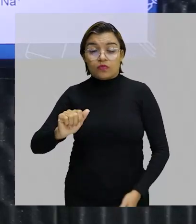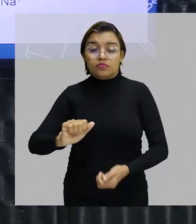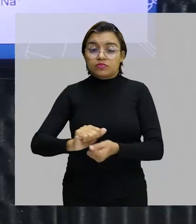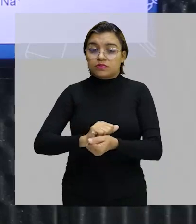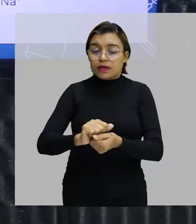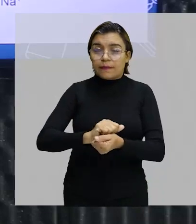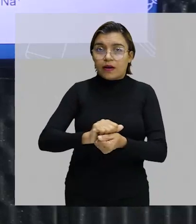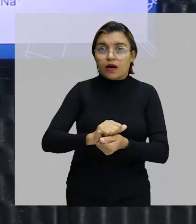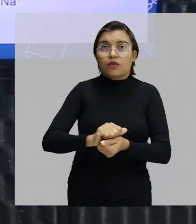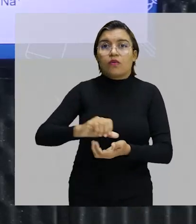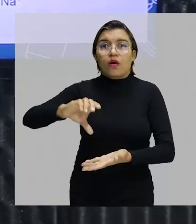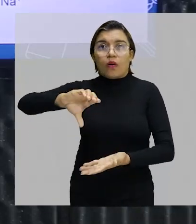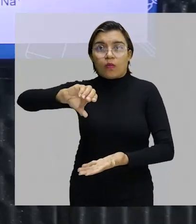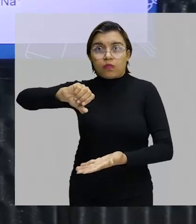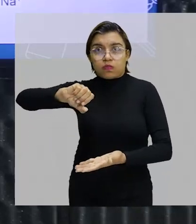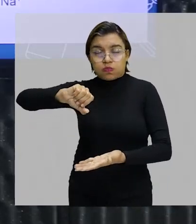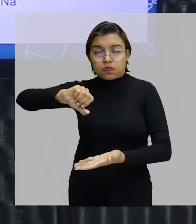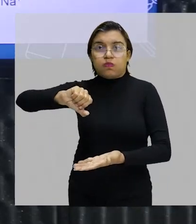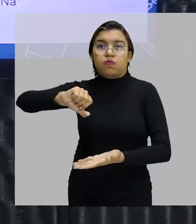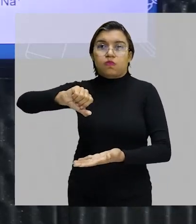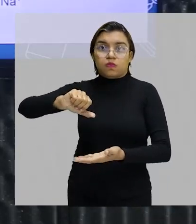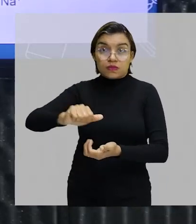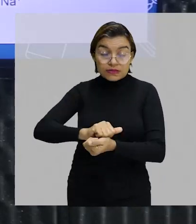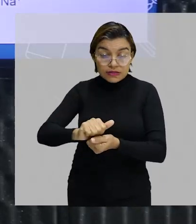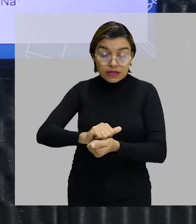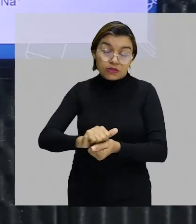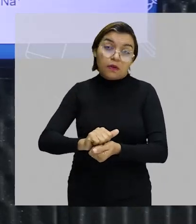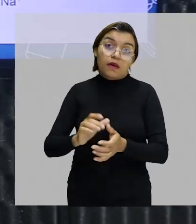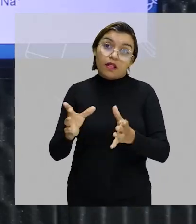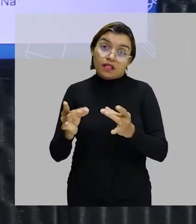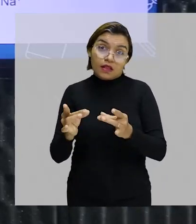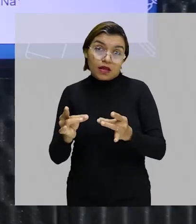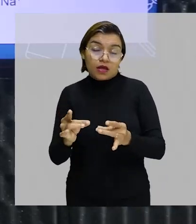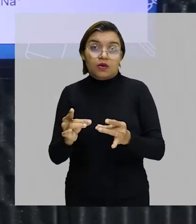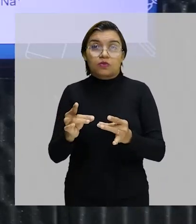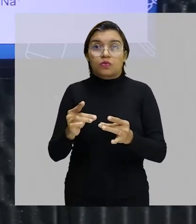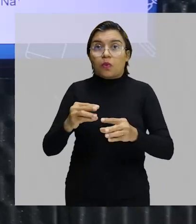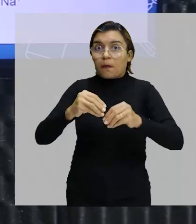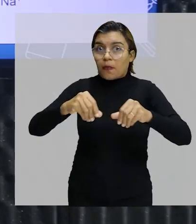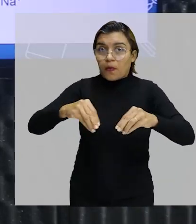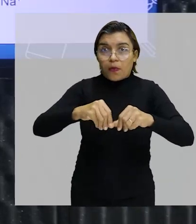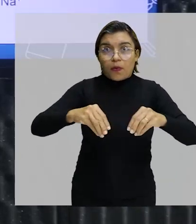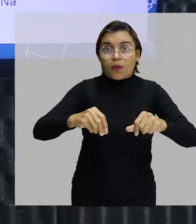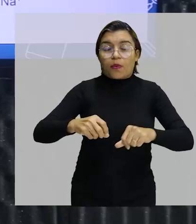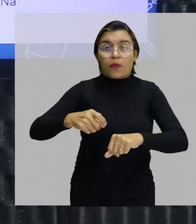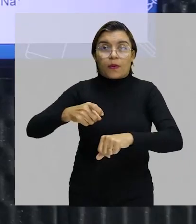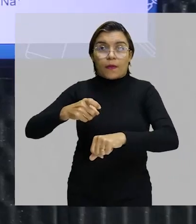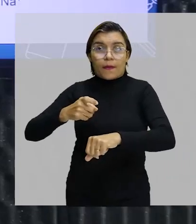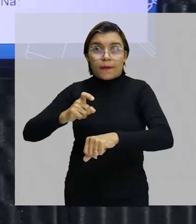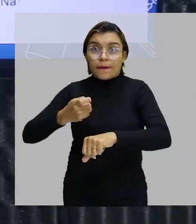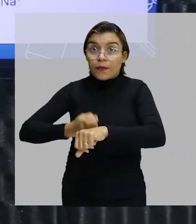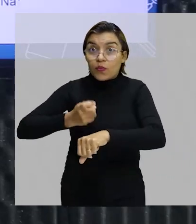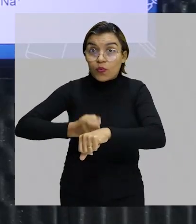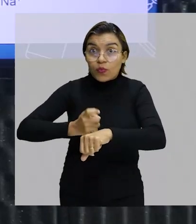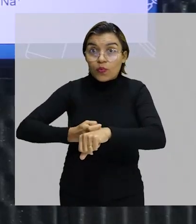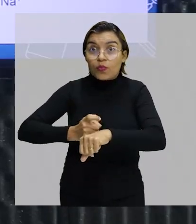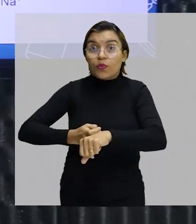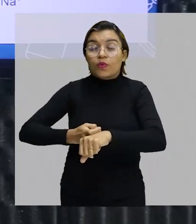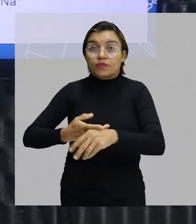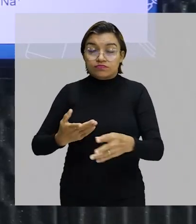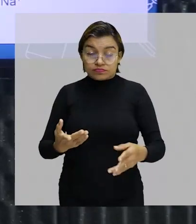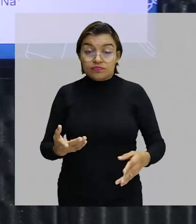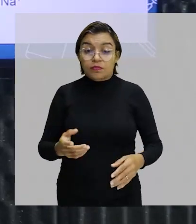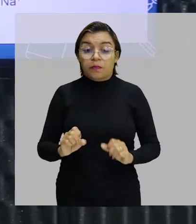sabão, detergente, e aí pode ser o sabão líquido, o sabão em pó, o sabão em barra, certo? Todas